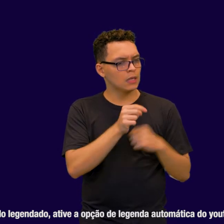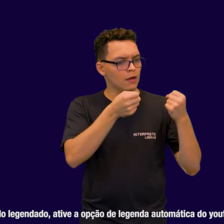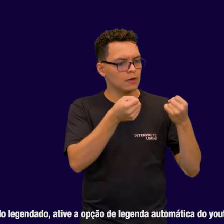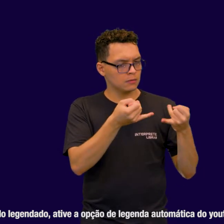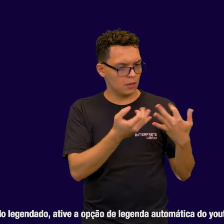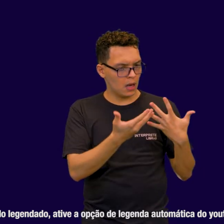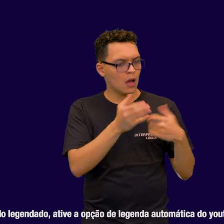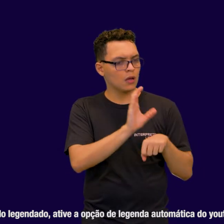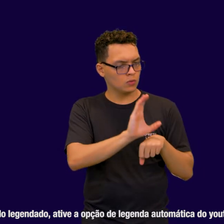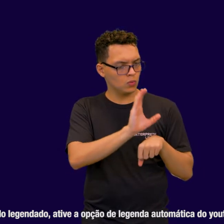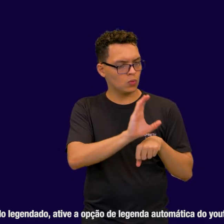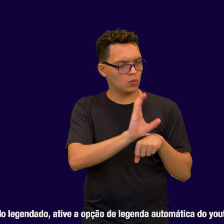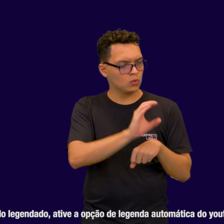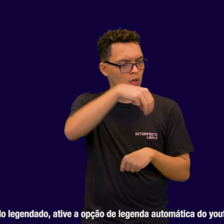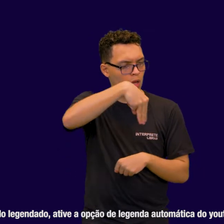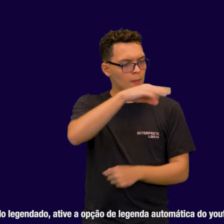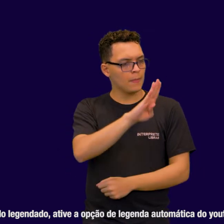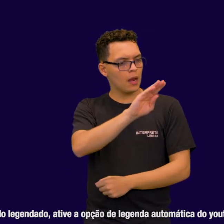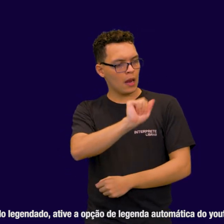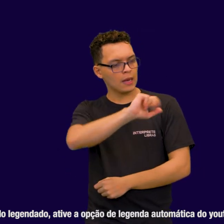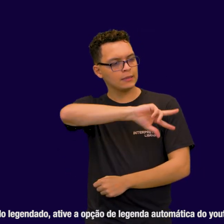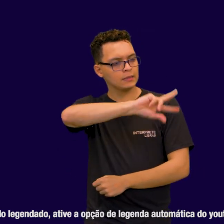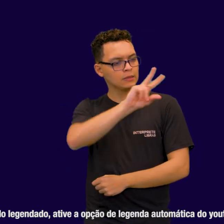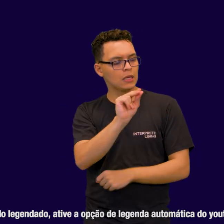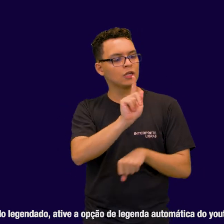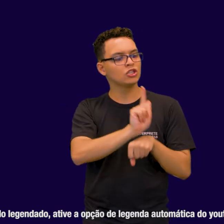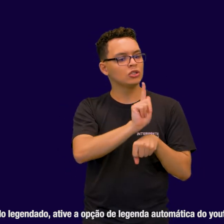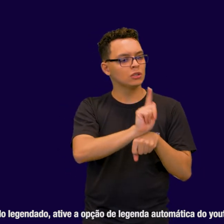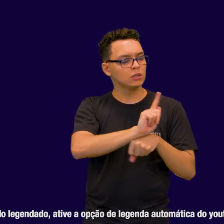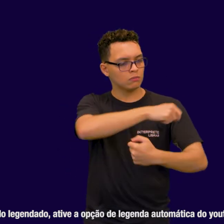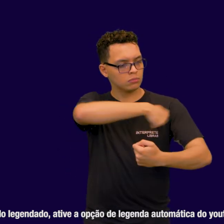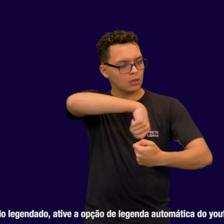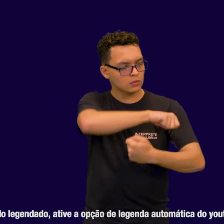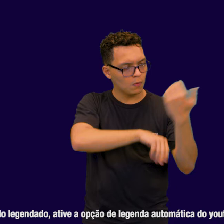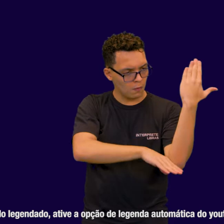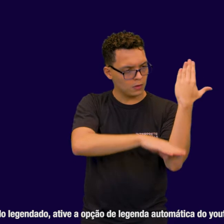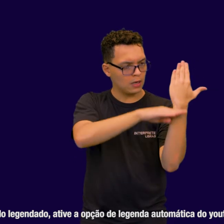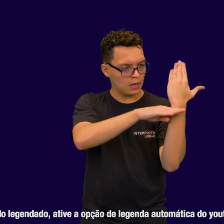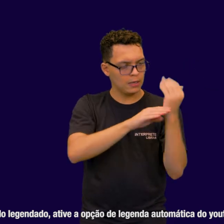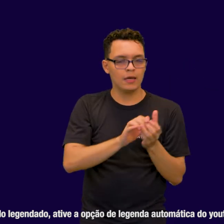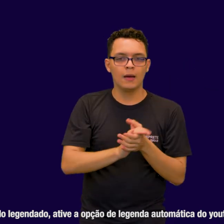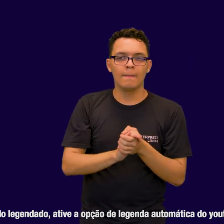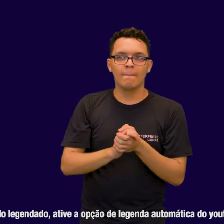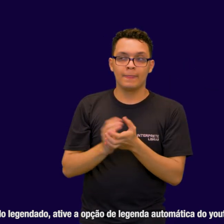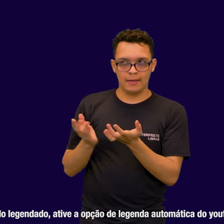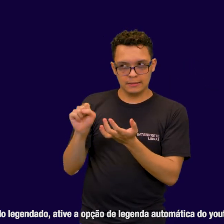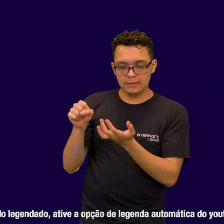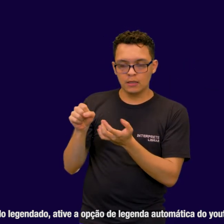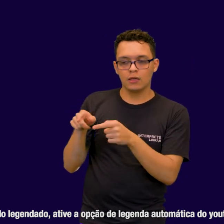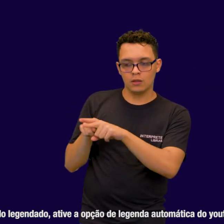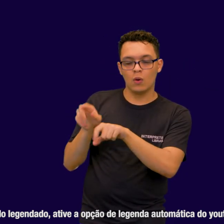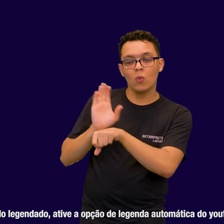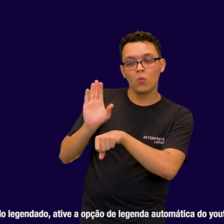abordar, começou a abordar na disciplina do MBA do Senac de Gestão Gastronômica e Hotelaria? Esse curso